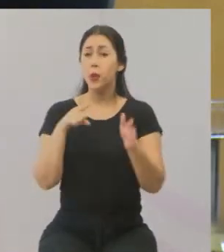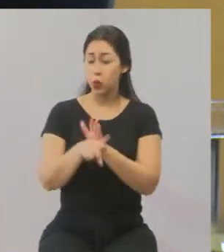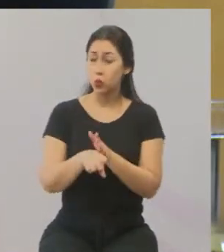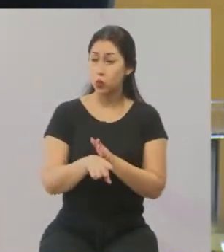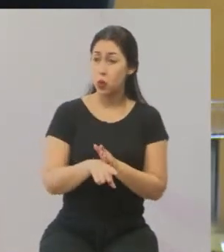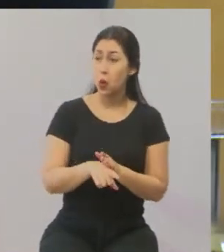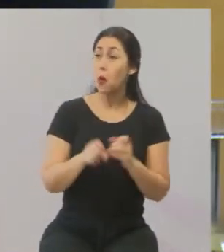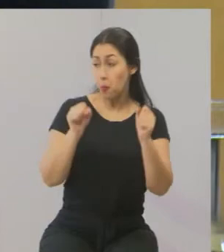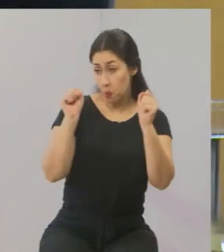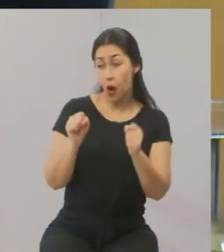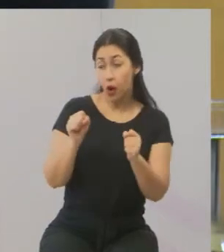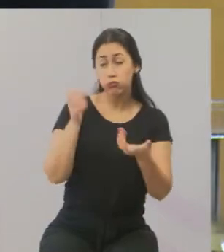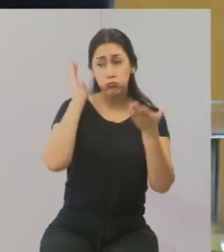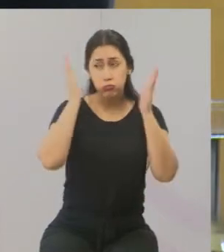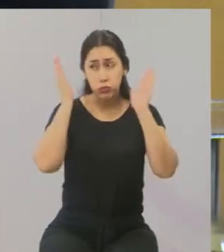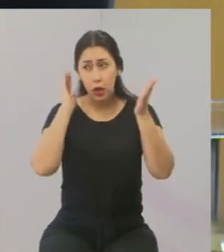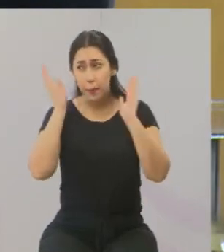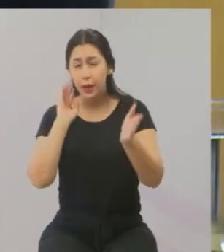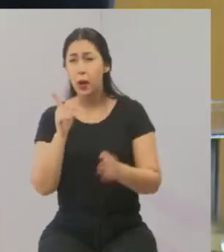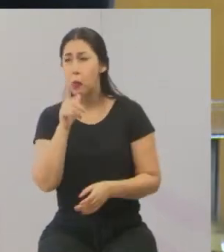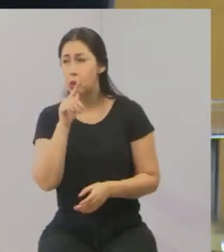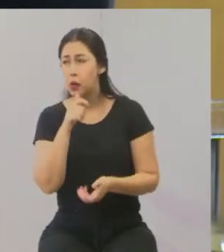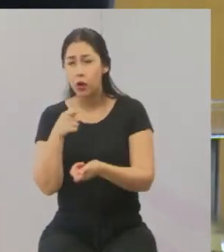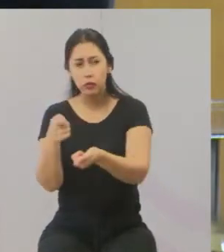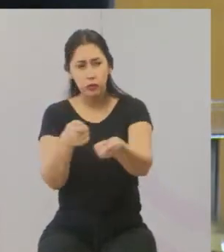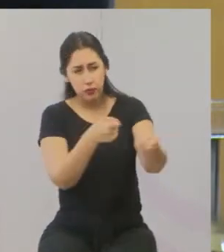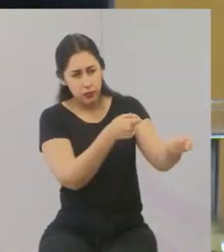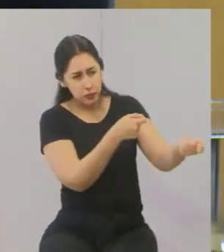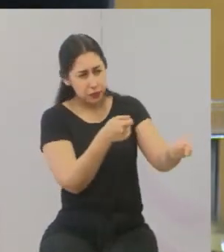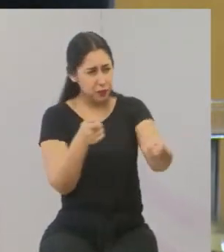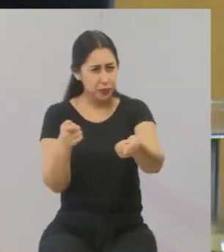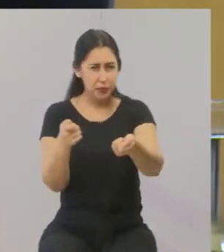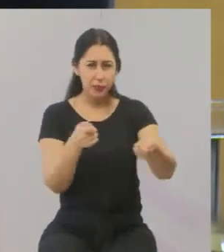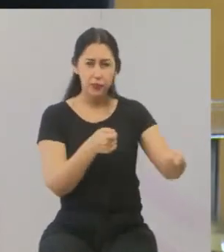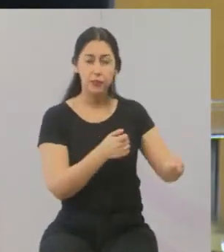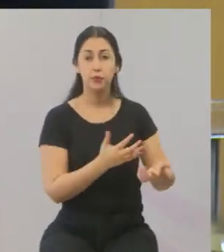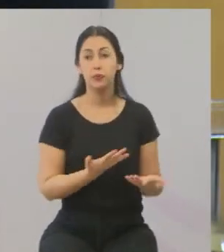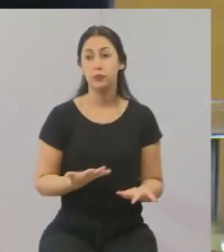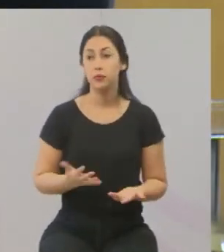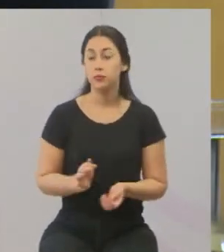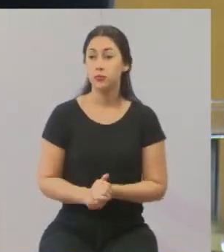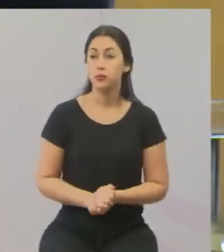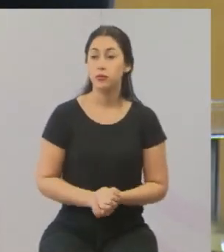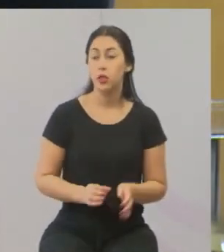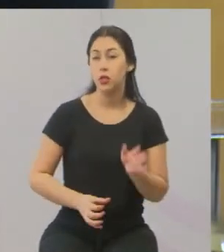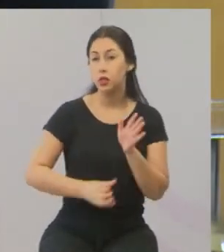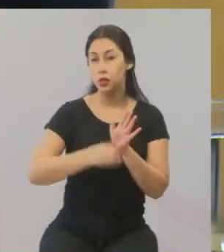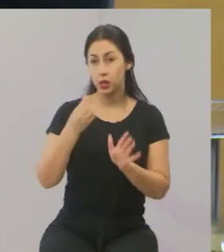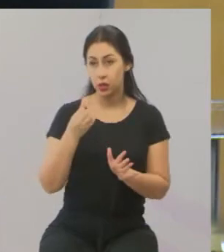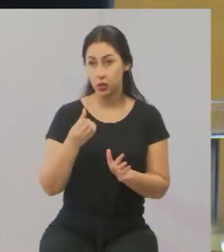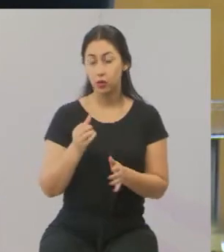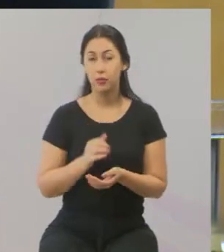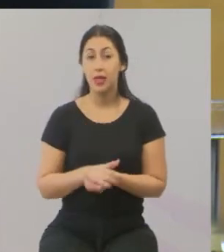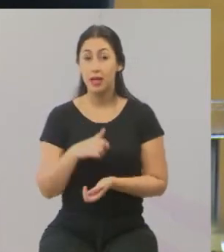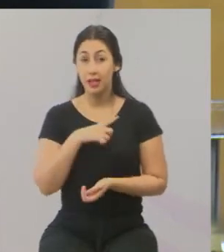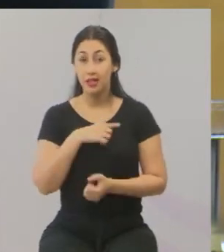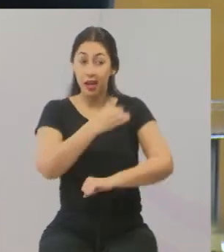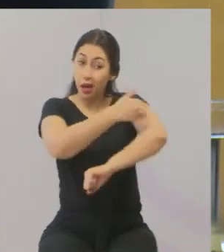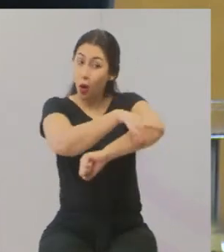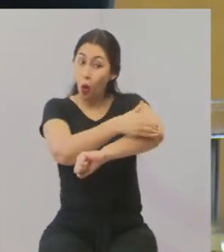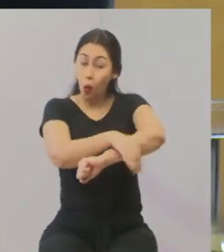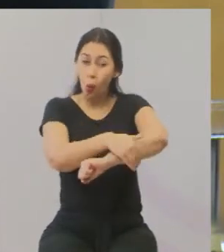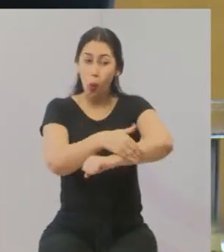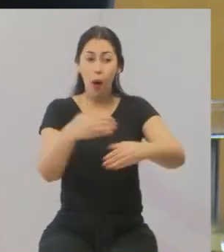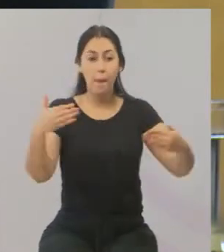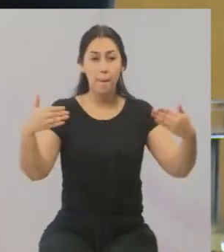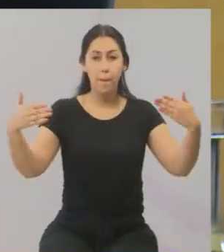vezes ao dia? Sexto, está prevista a manutenção das ruas transversais, a exemplo do asfalto se soltando com a esquina